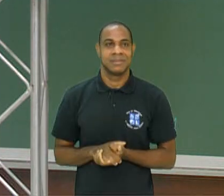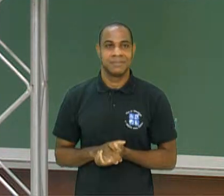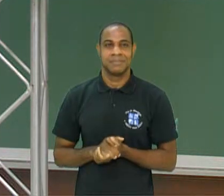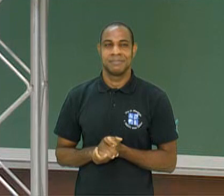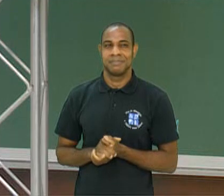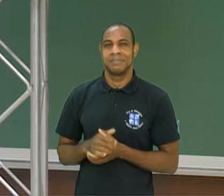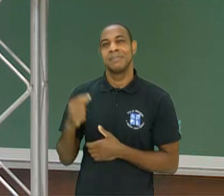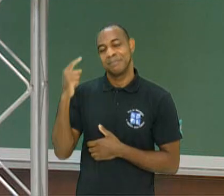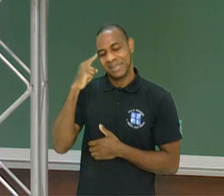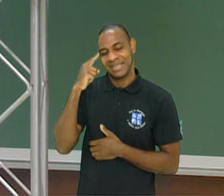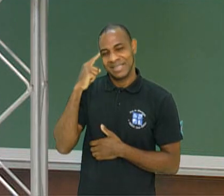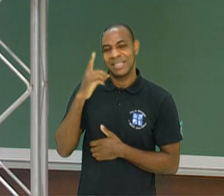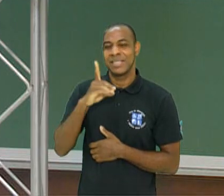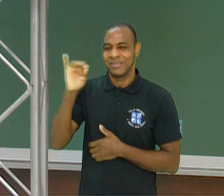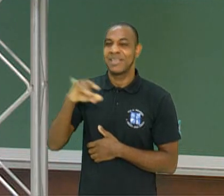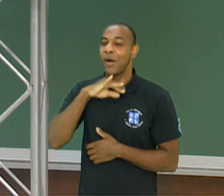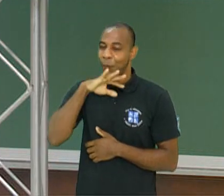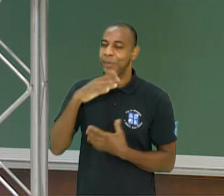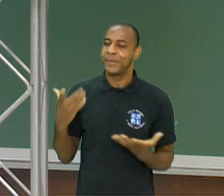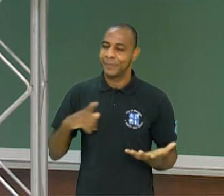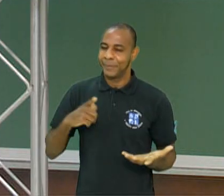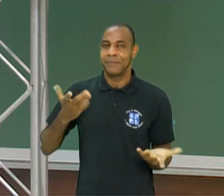Pensa, que dia que esse cara teve, né?